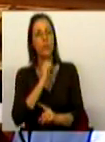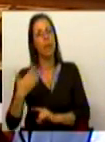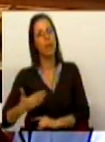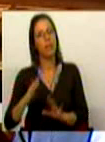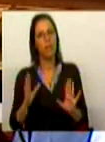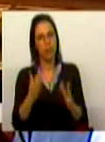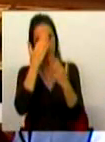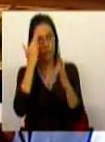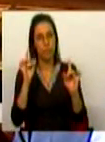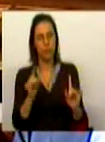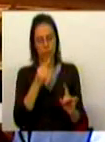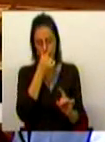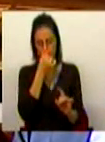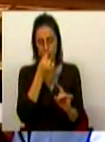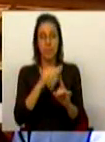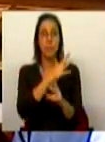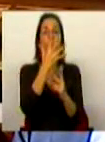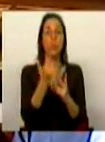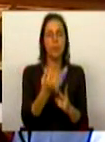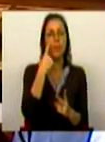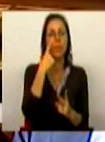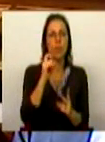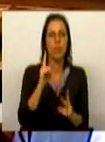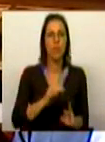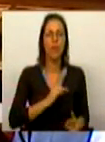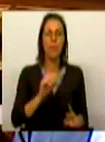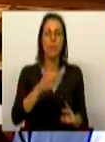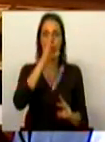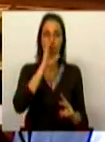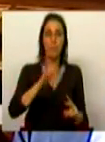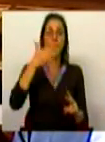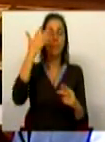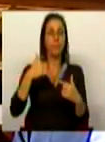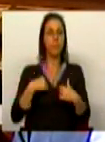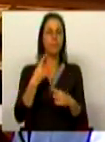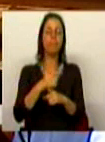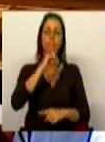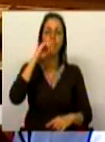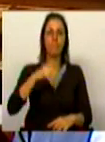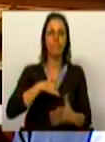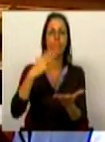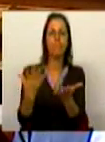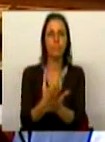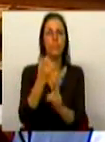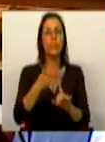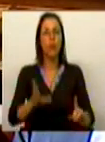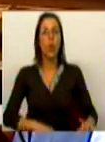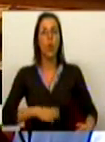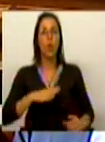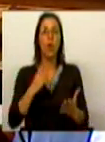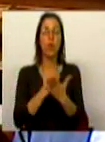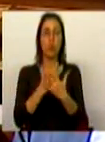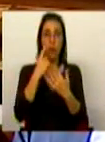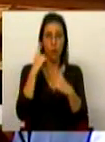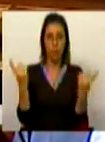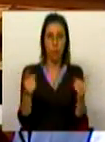Direito Democrático. A segunda constatação, Sr. Primeiro-Ministro, é que fomos também capazes de recuperar a confiança na escola